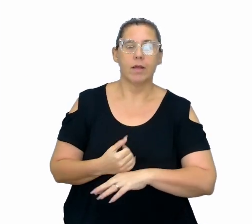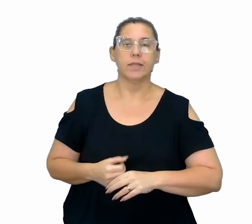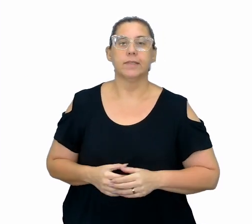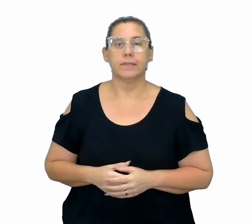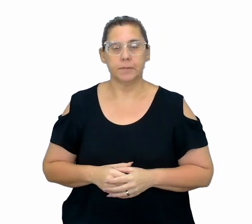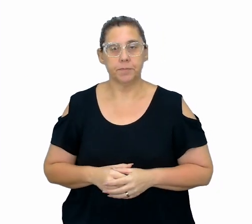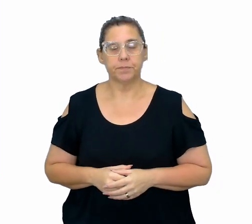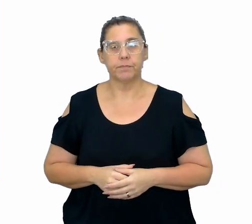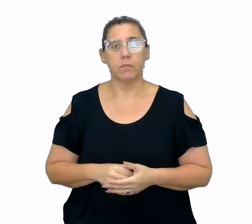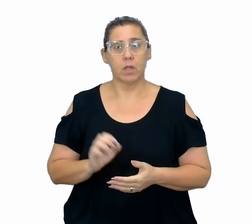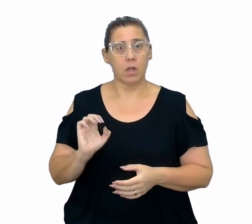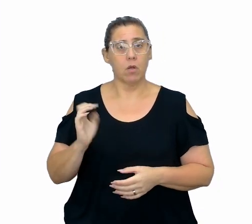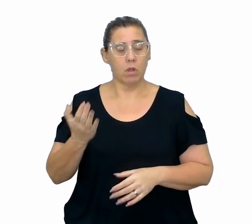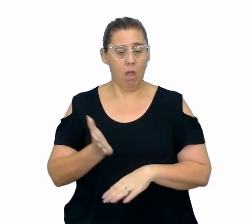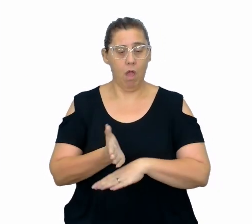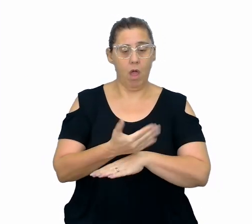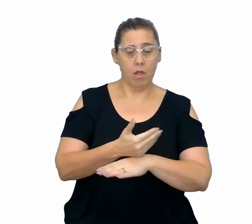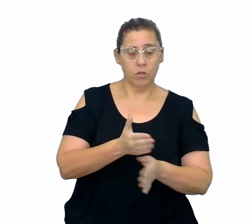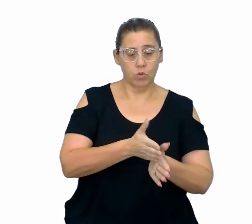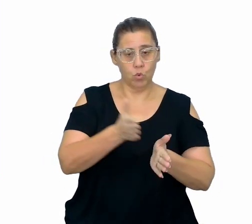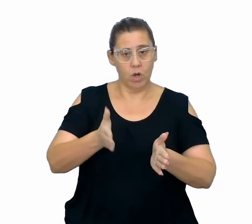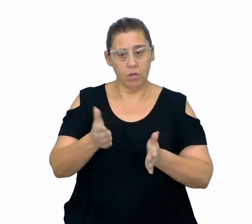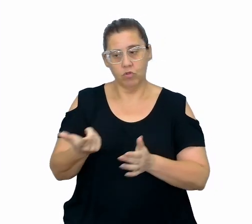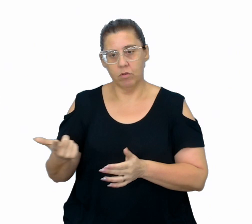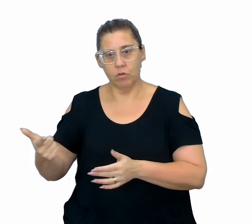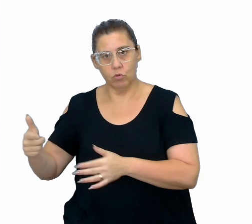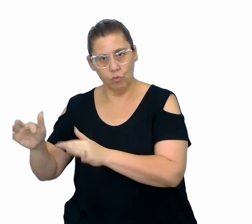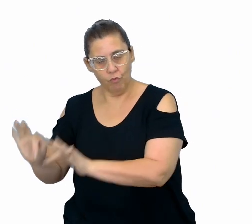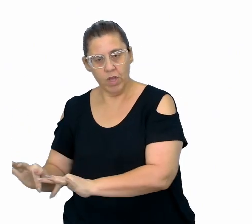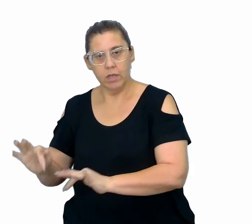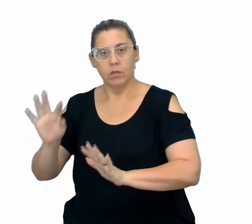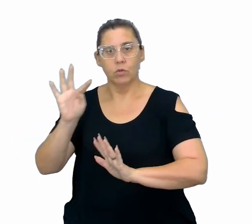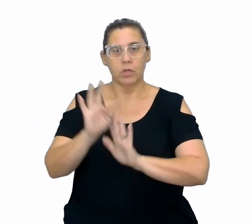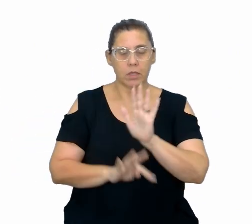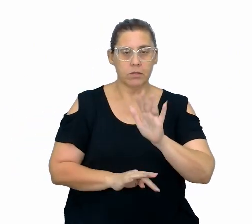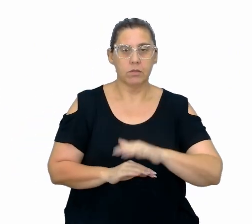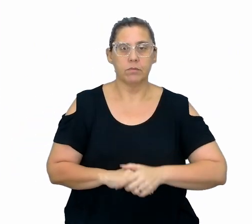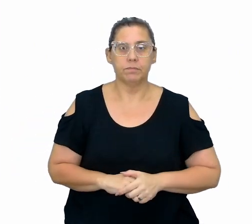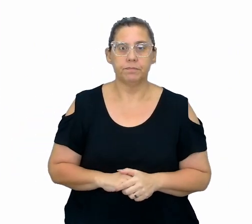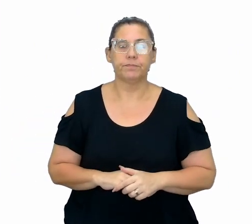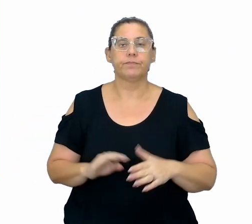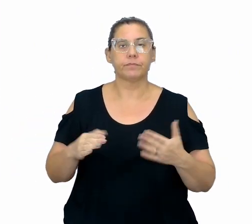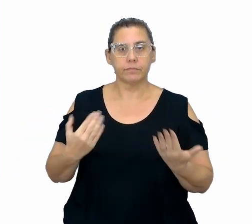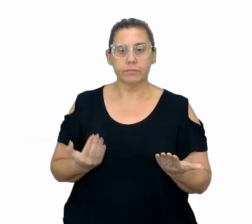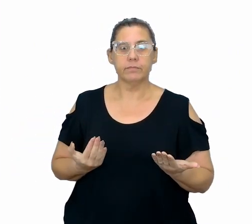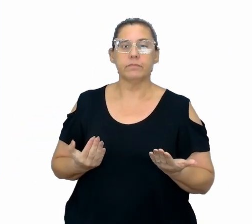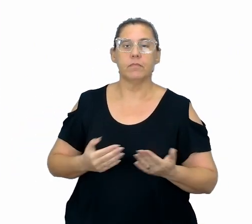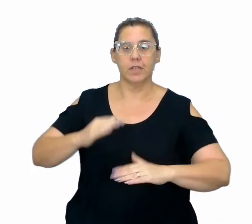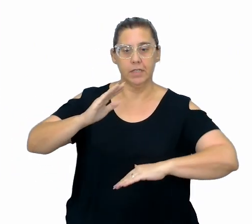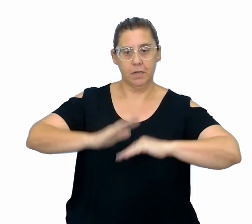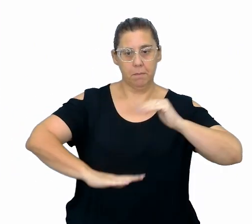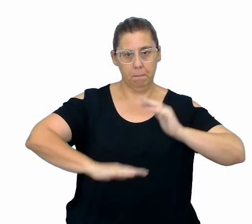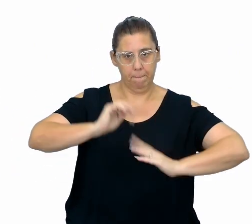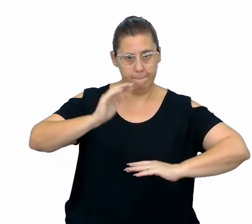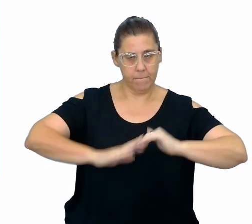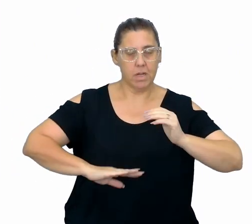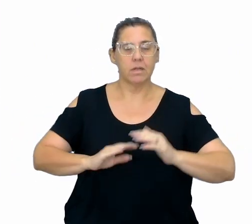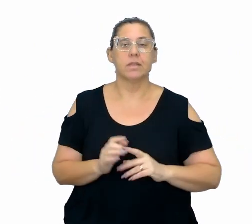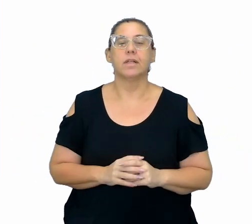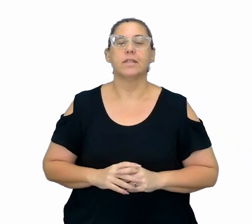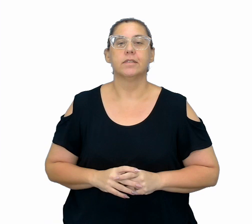inferências realizadas antes e durante a leitura do gênero textual, tá? Então, são essas as habilidades que